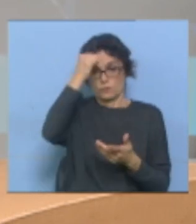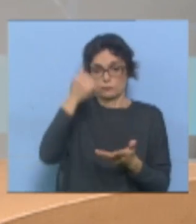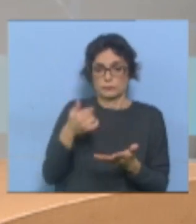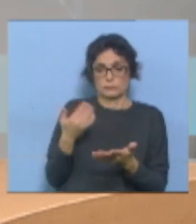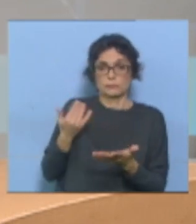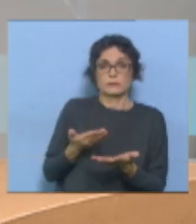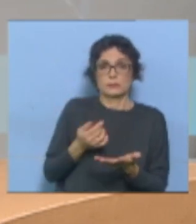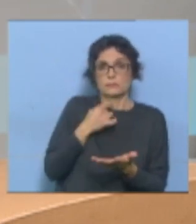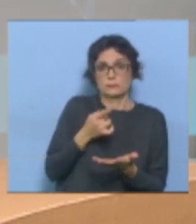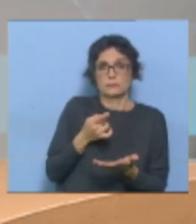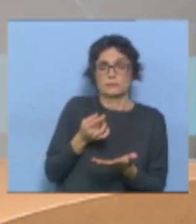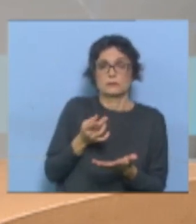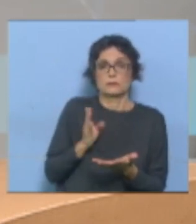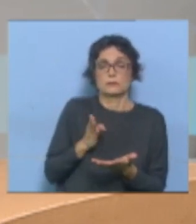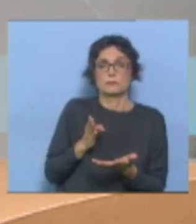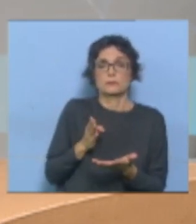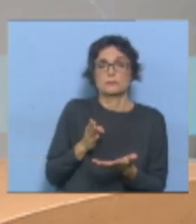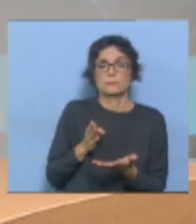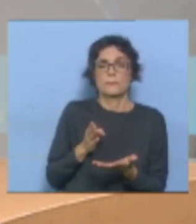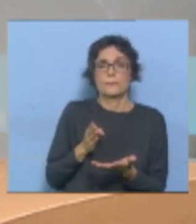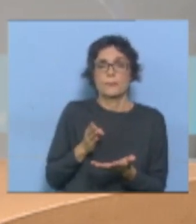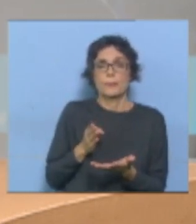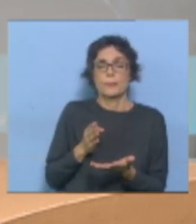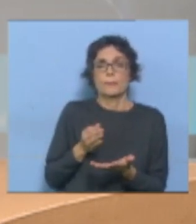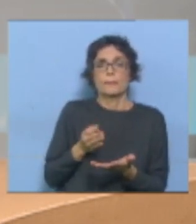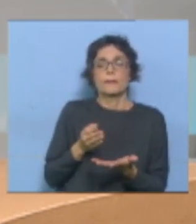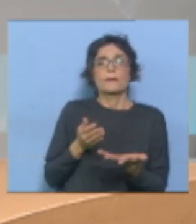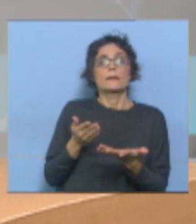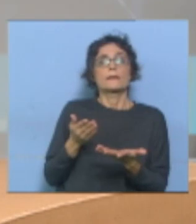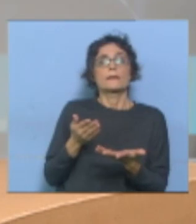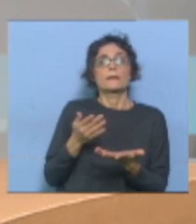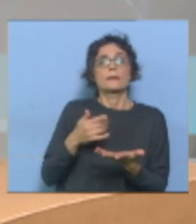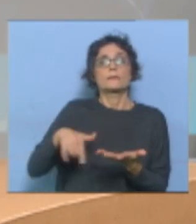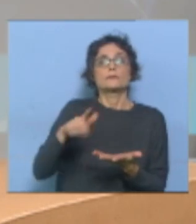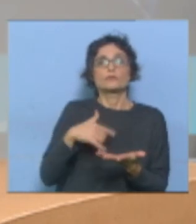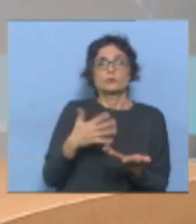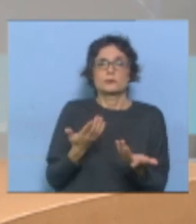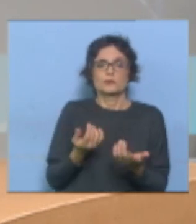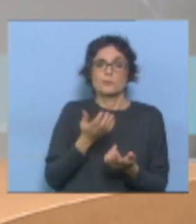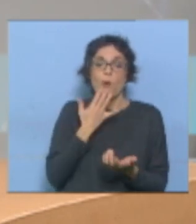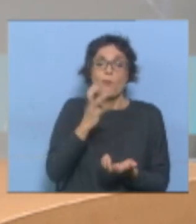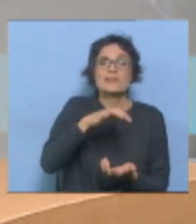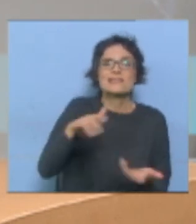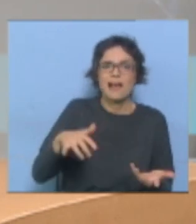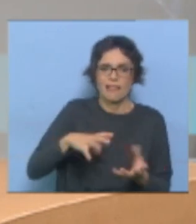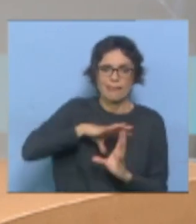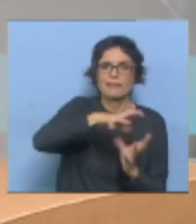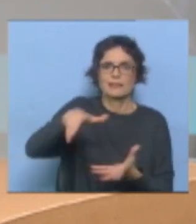dizia, chamados a ser sal da terra, e, portanto, o fermento na massa é outro dos